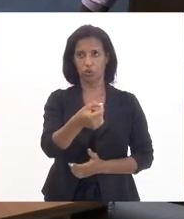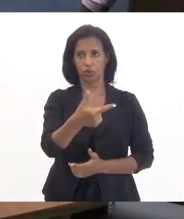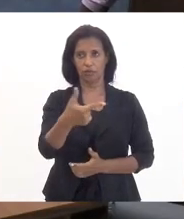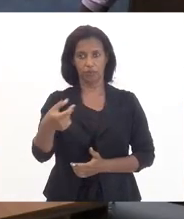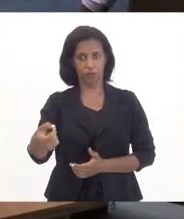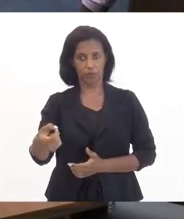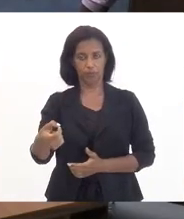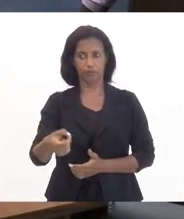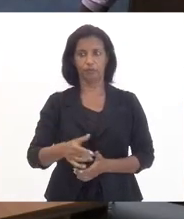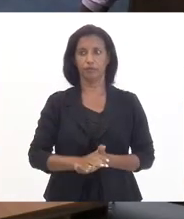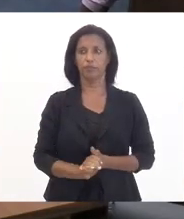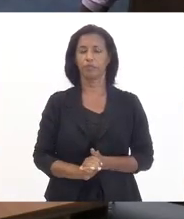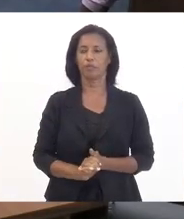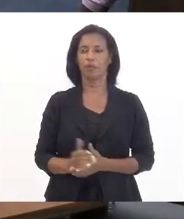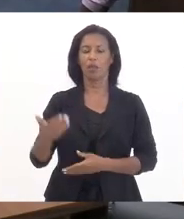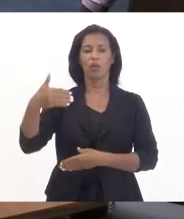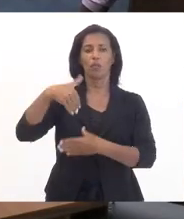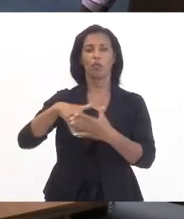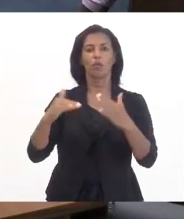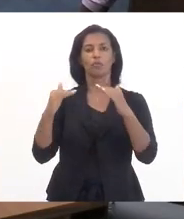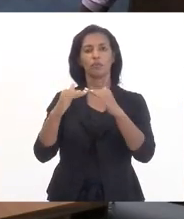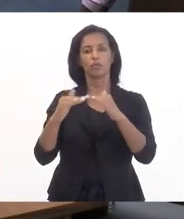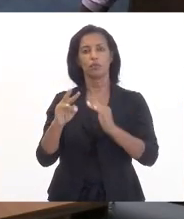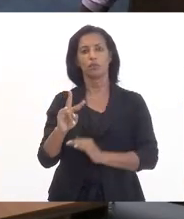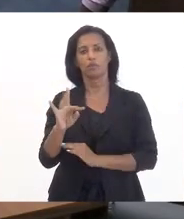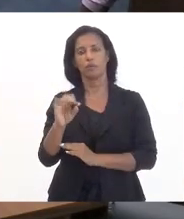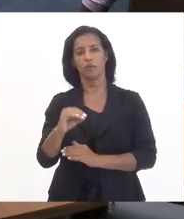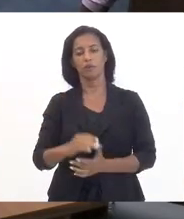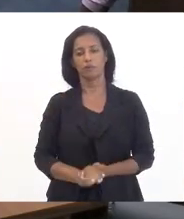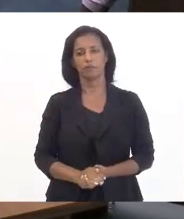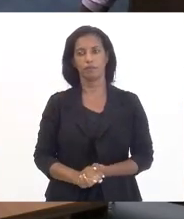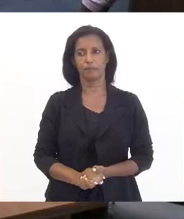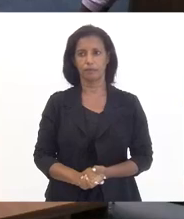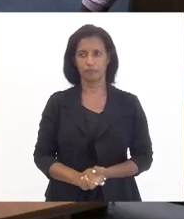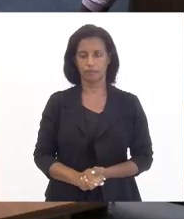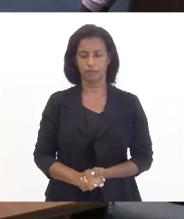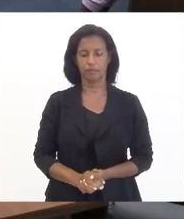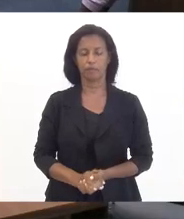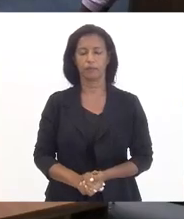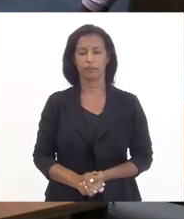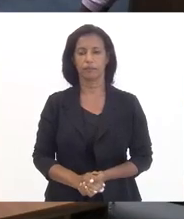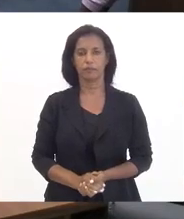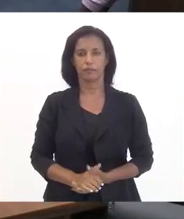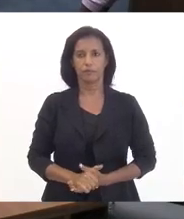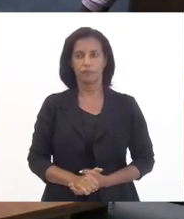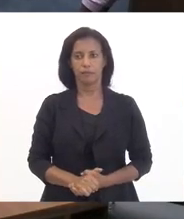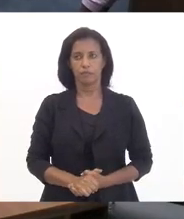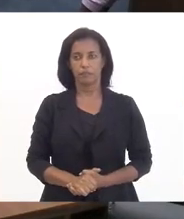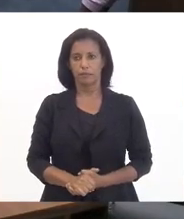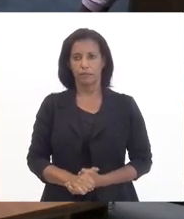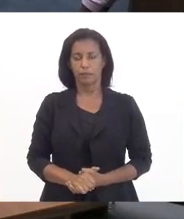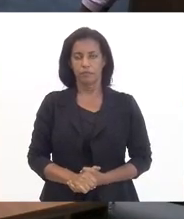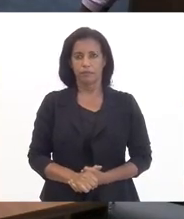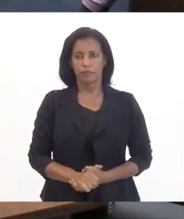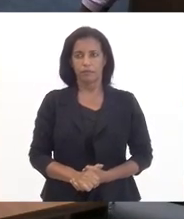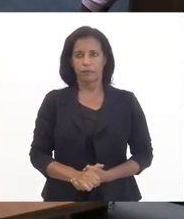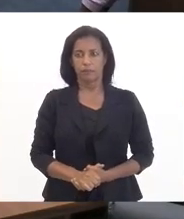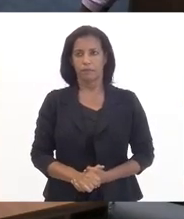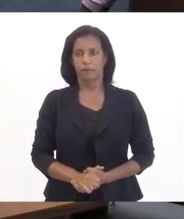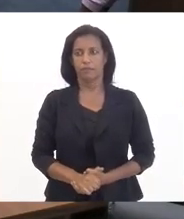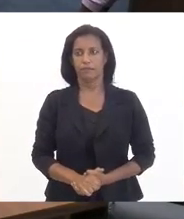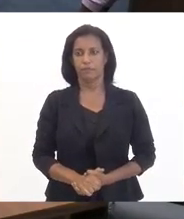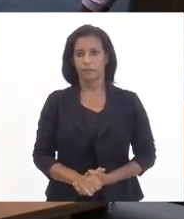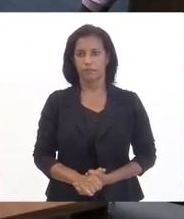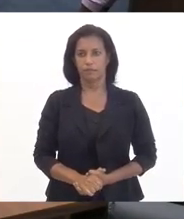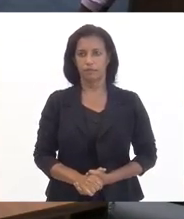2020, voto favorável ao veto. Ok. Sou favorável ao veto. Tá? Pode deixar. Vou botar os travestis